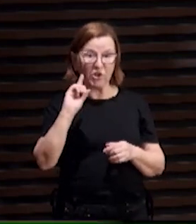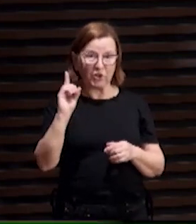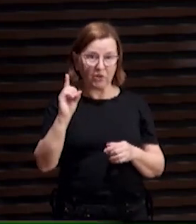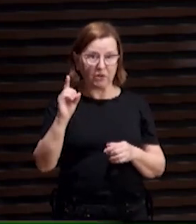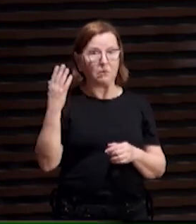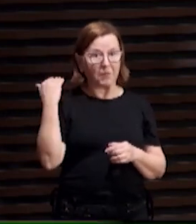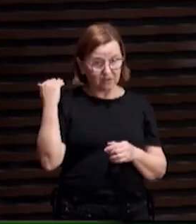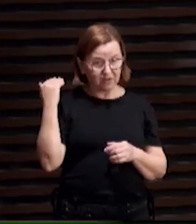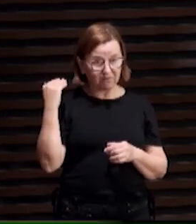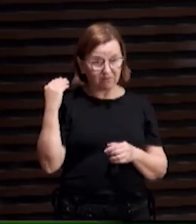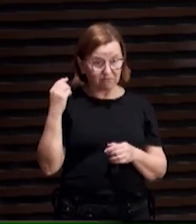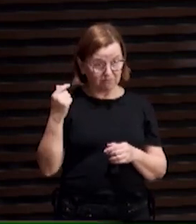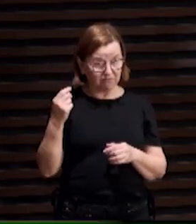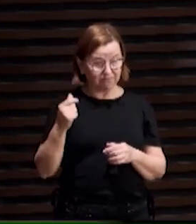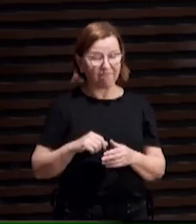Gogh.